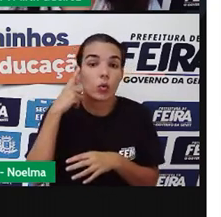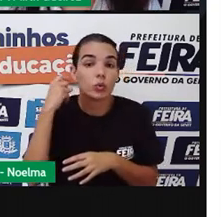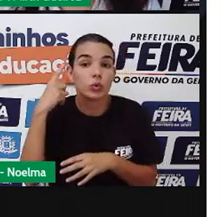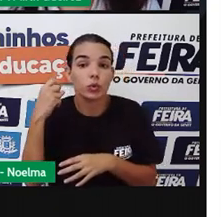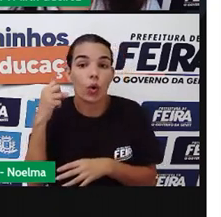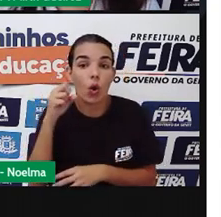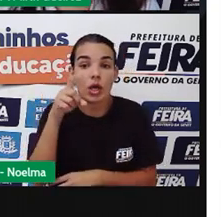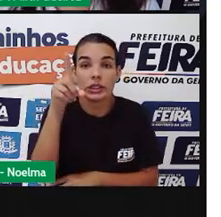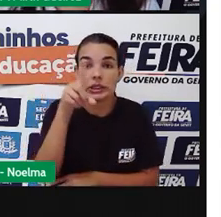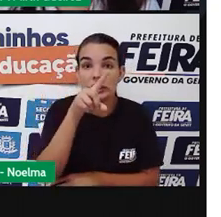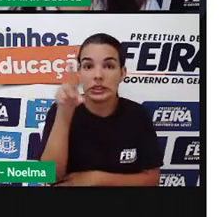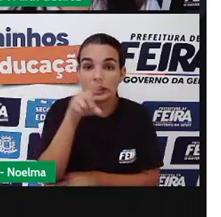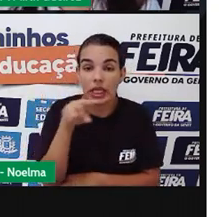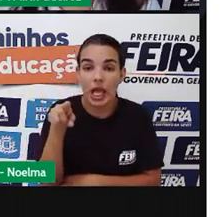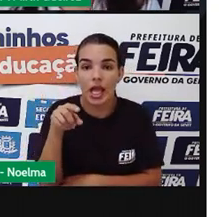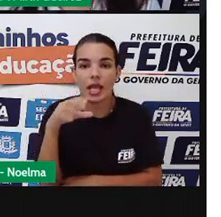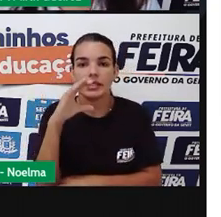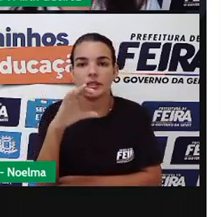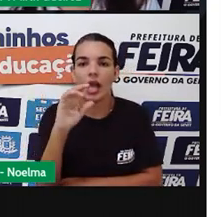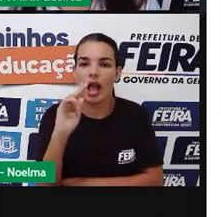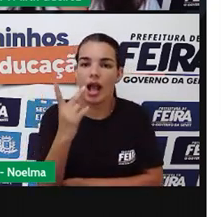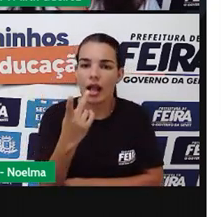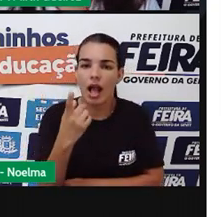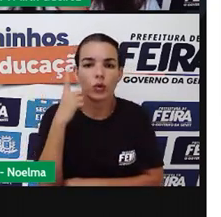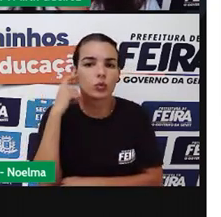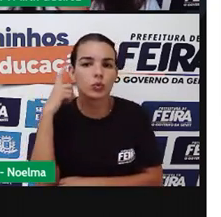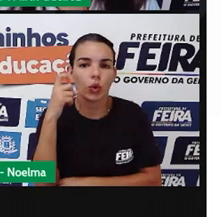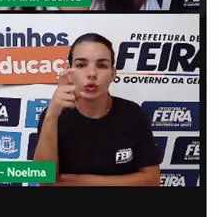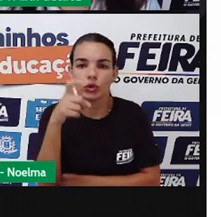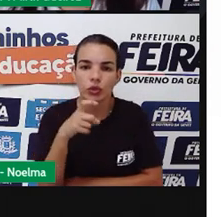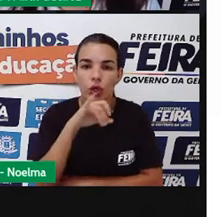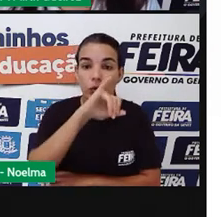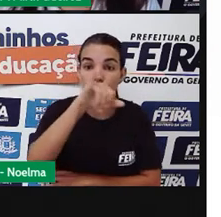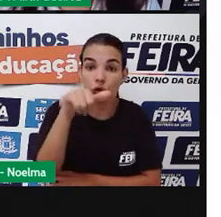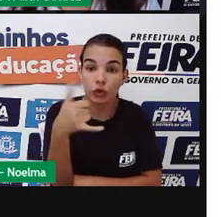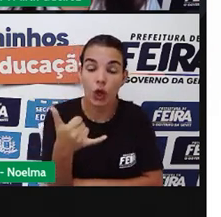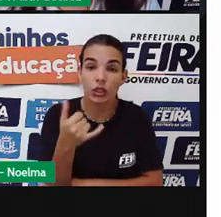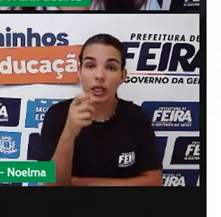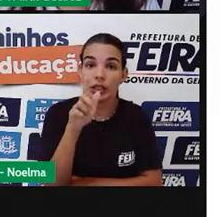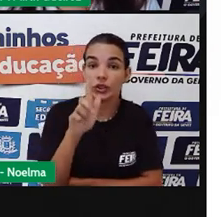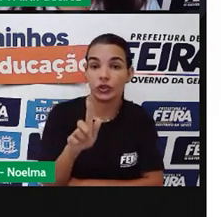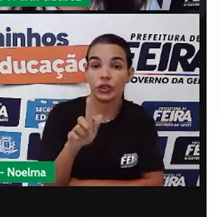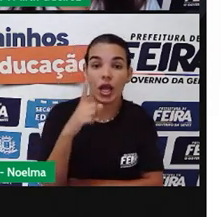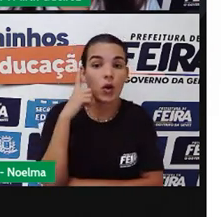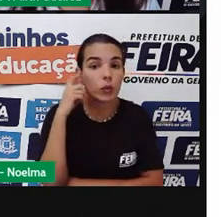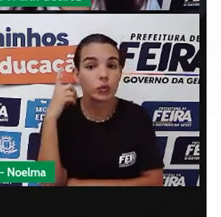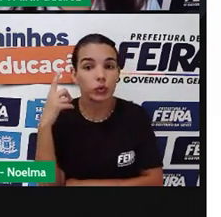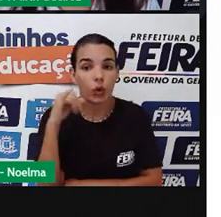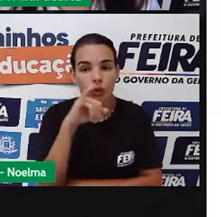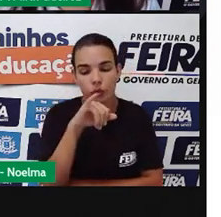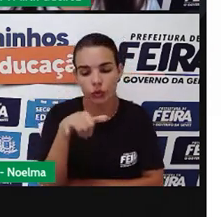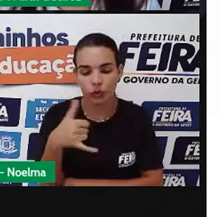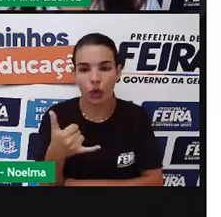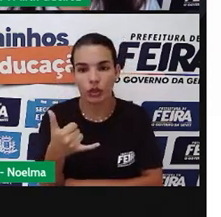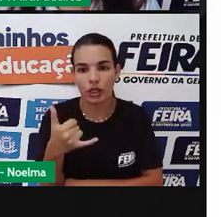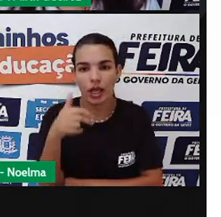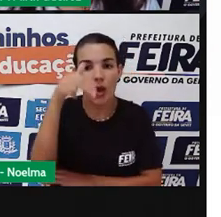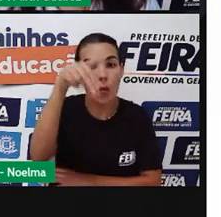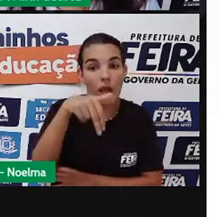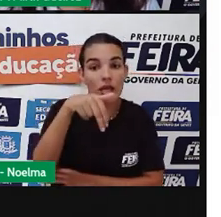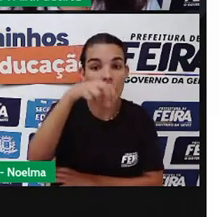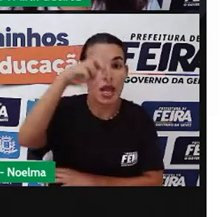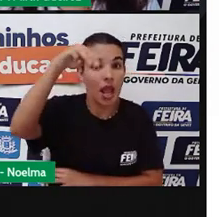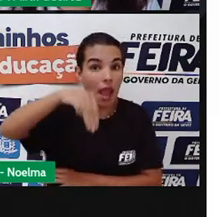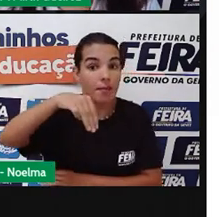de Z, o CH com som de X, o J e G com som de J. E o